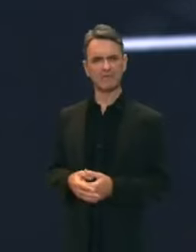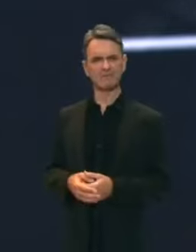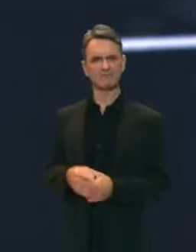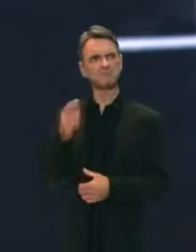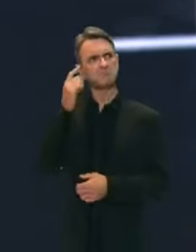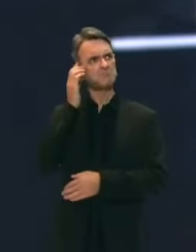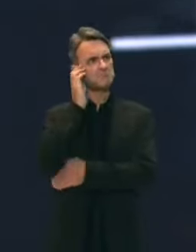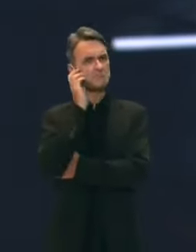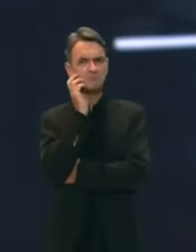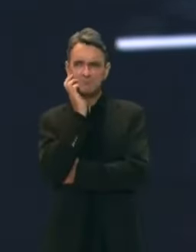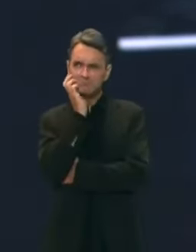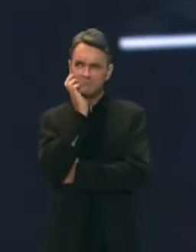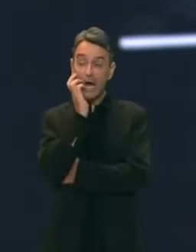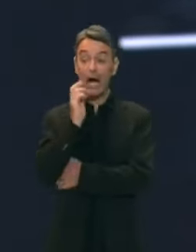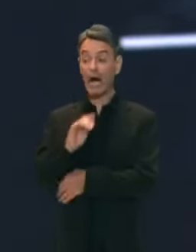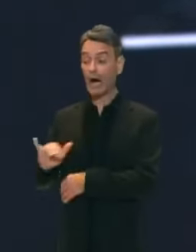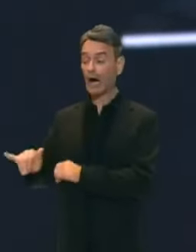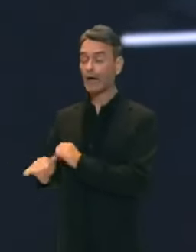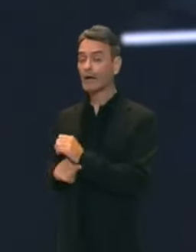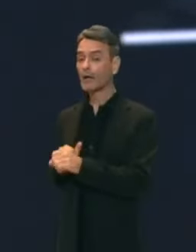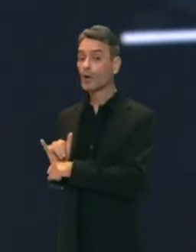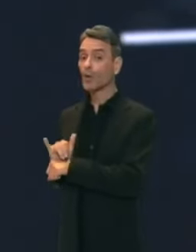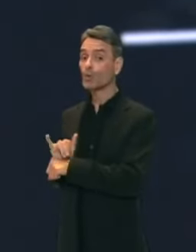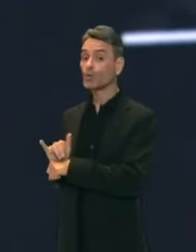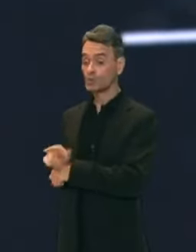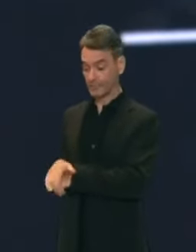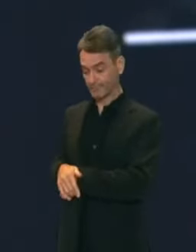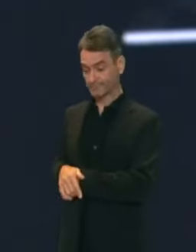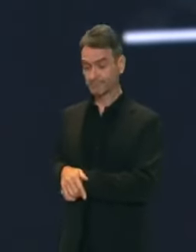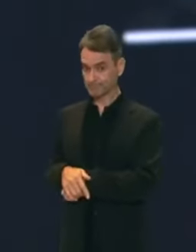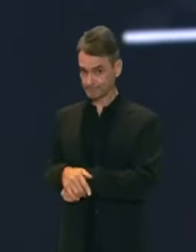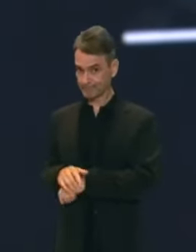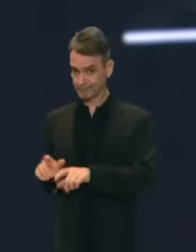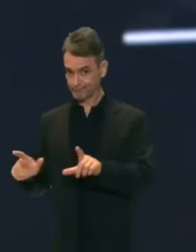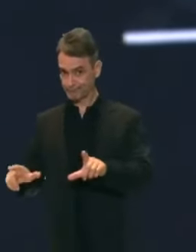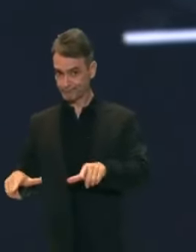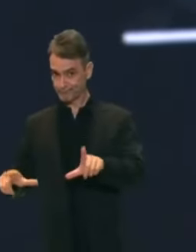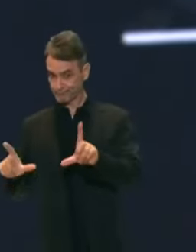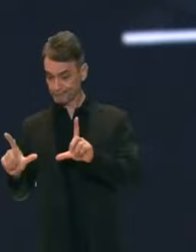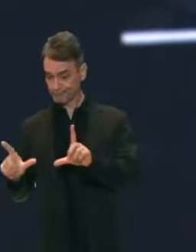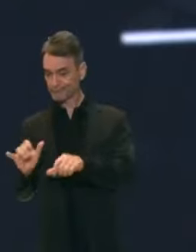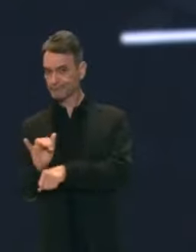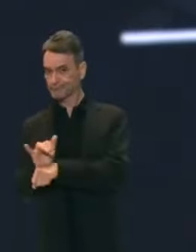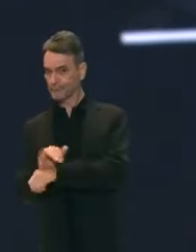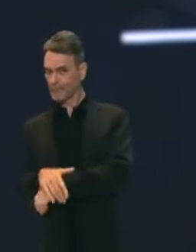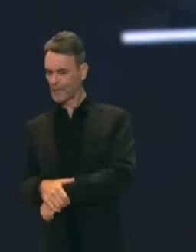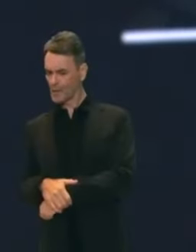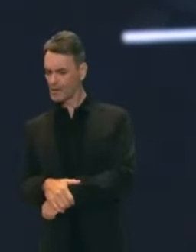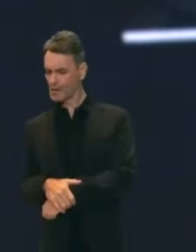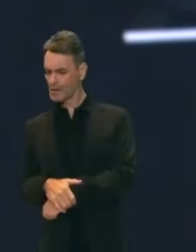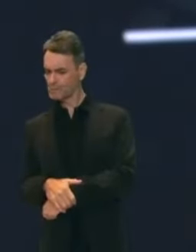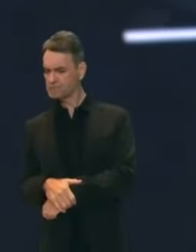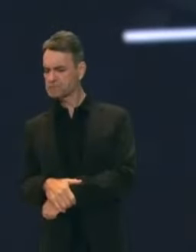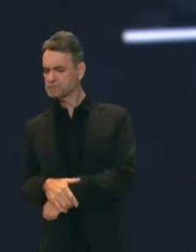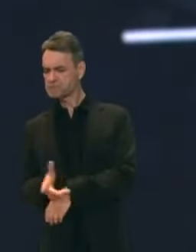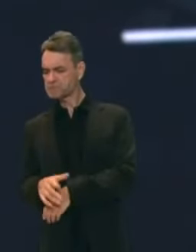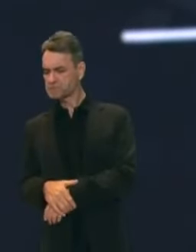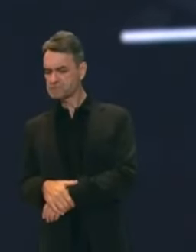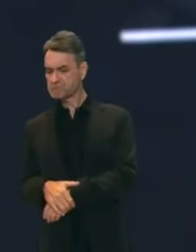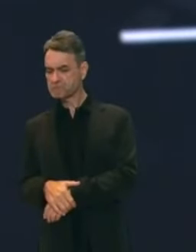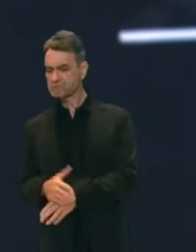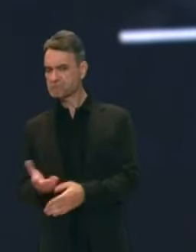Aí comecei a assistir o YouTube com ela, só para ficar de olho ali o que estava rolando. Lugar nenhum tinha andar de